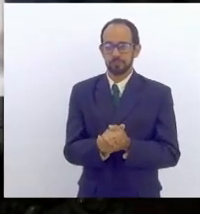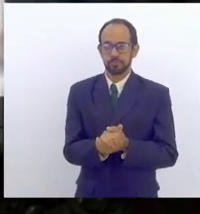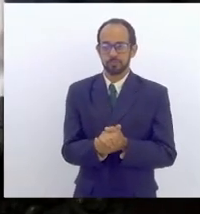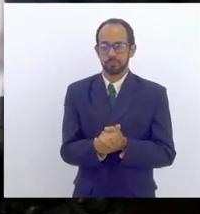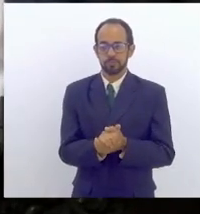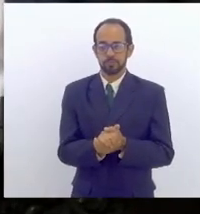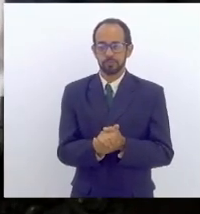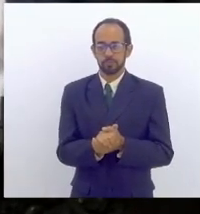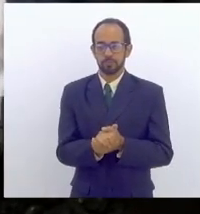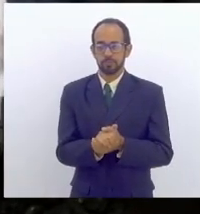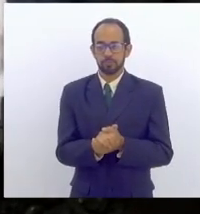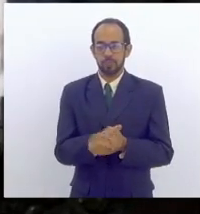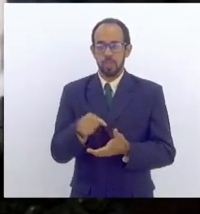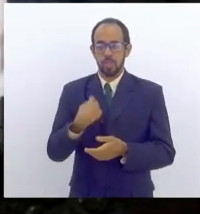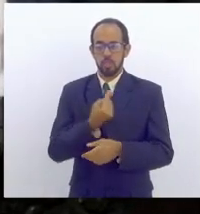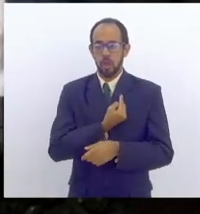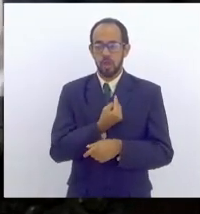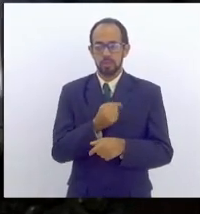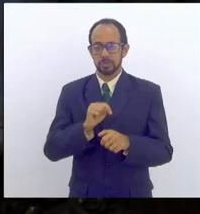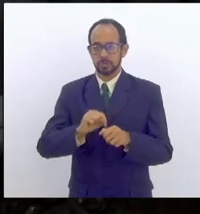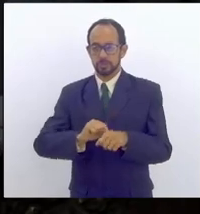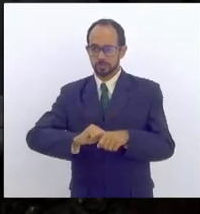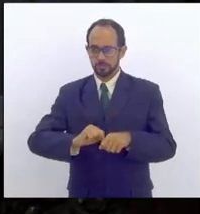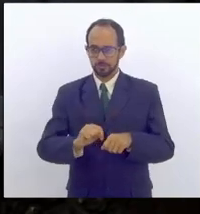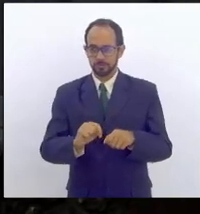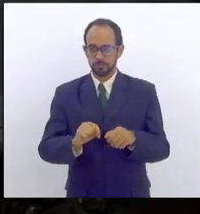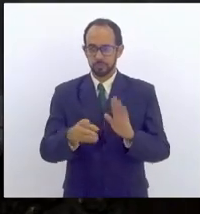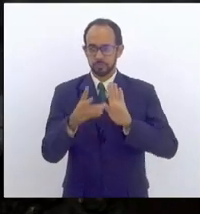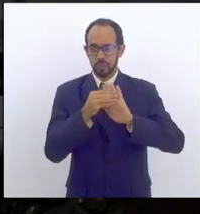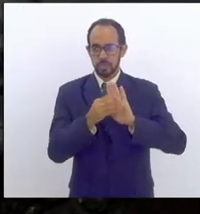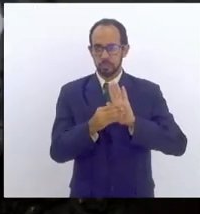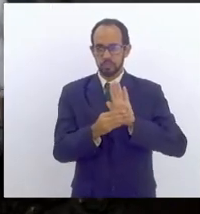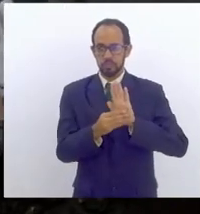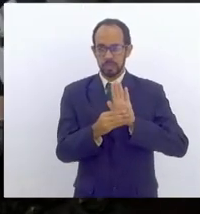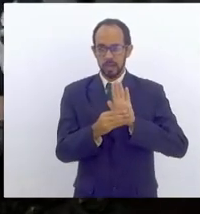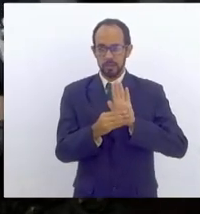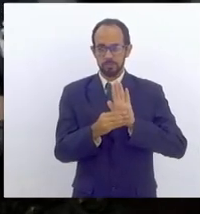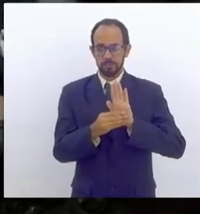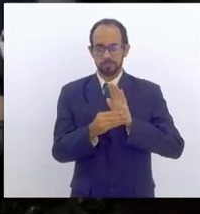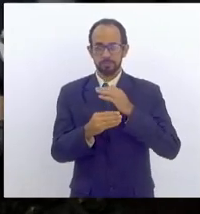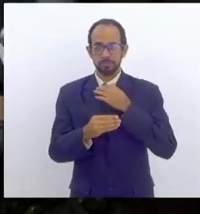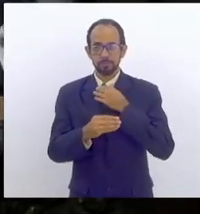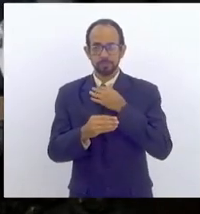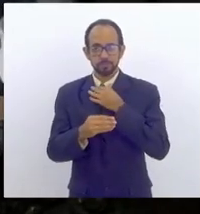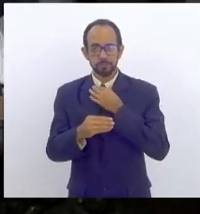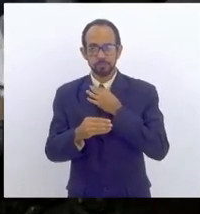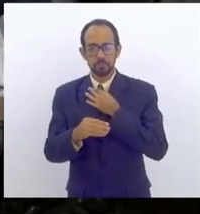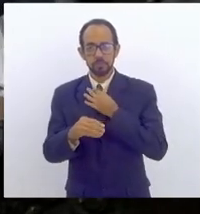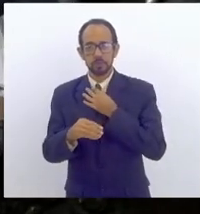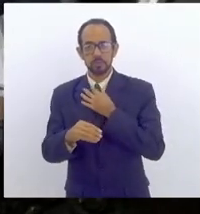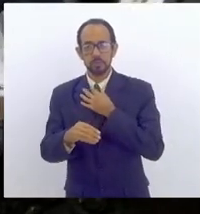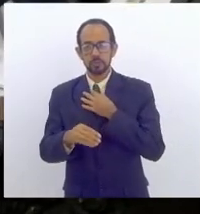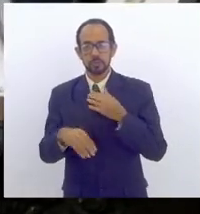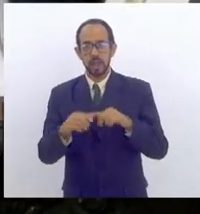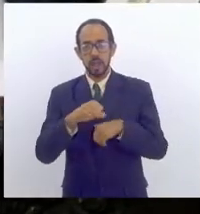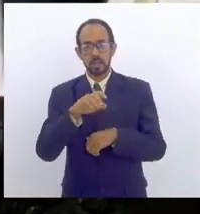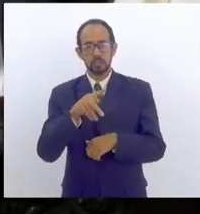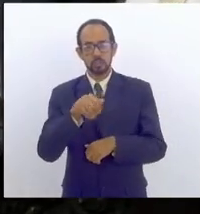Nós vamos registrar que chapas existem